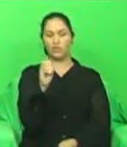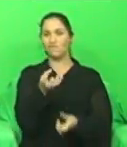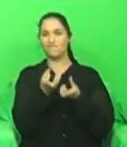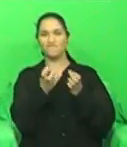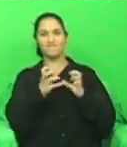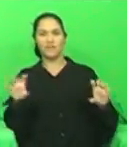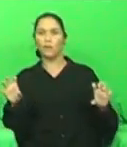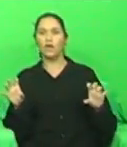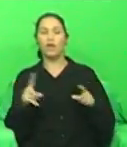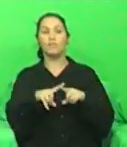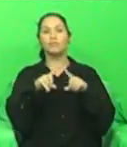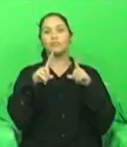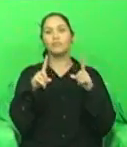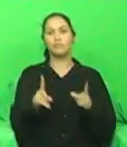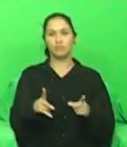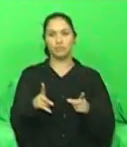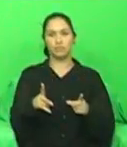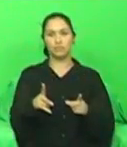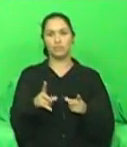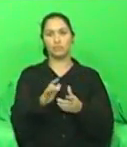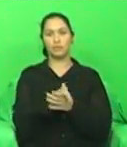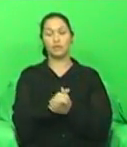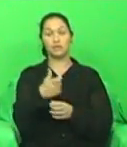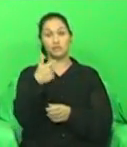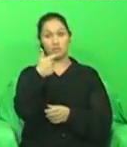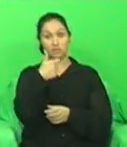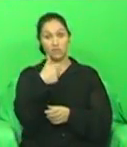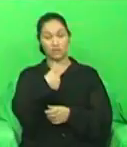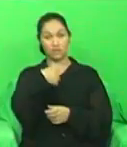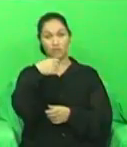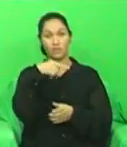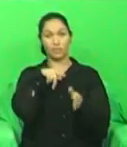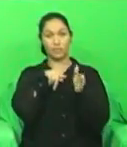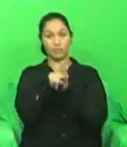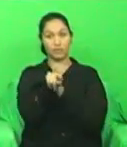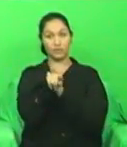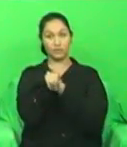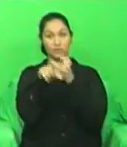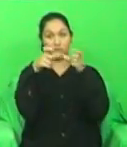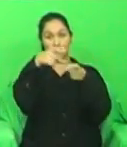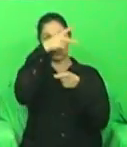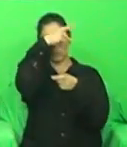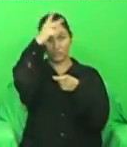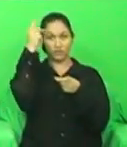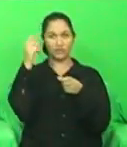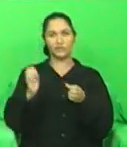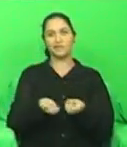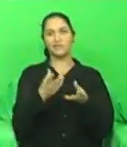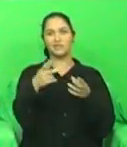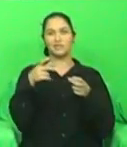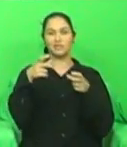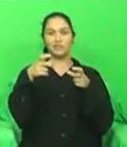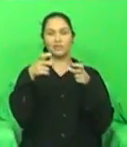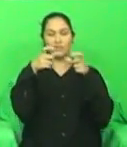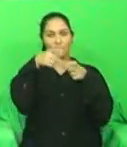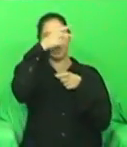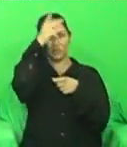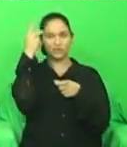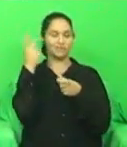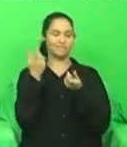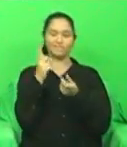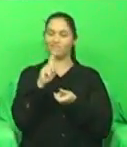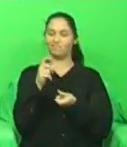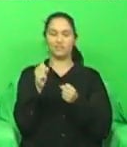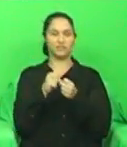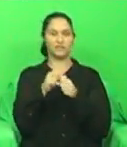perguntei na prefeitura e segundo a prefeitura não vai fazer a mudança por que teve esse problema aí está uma confusão 16